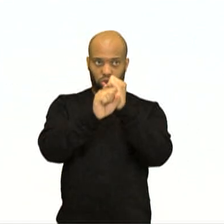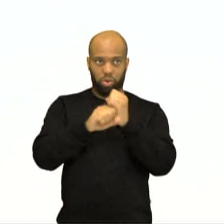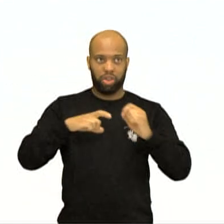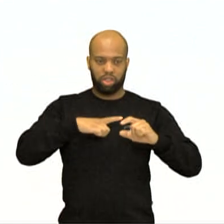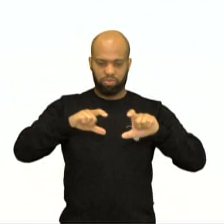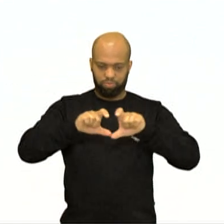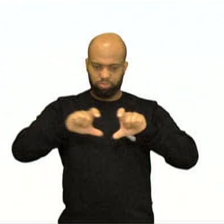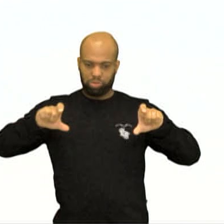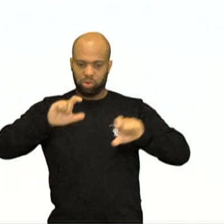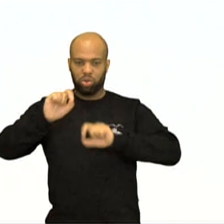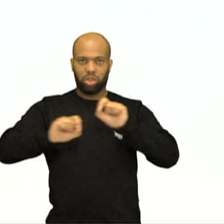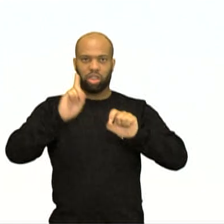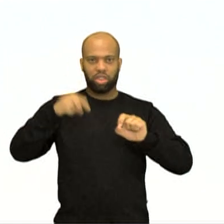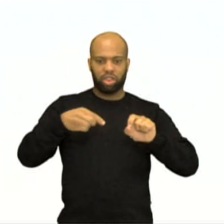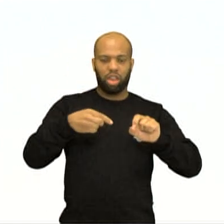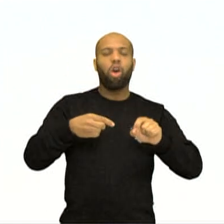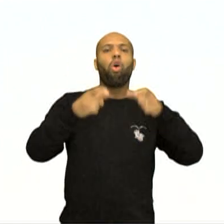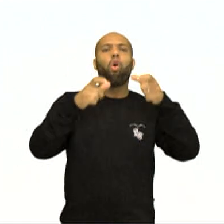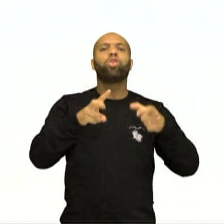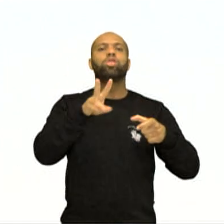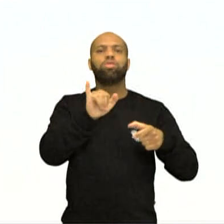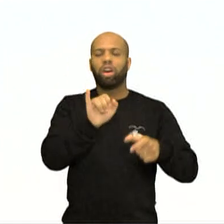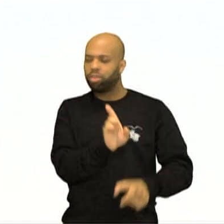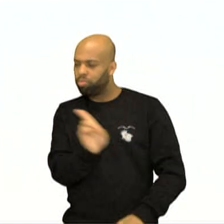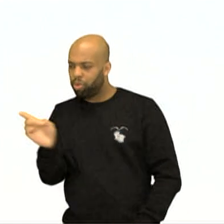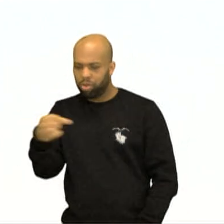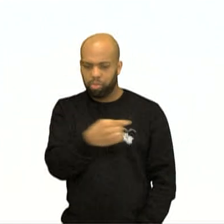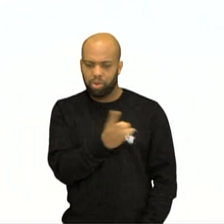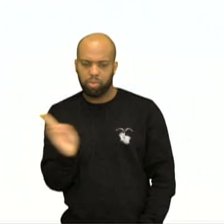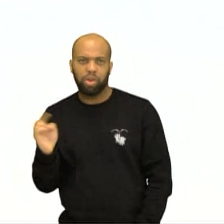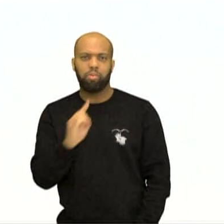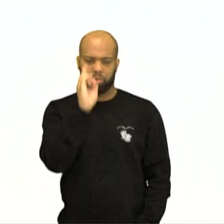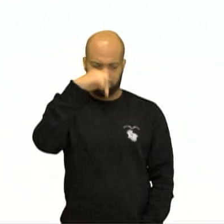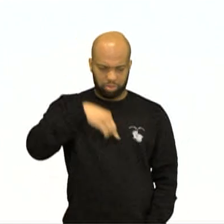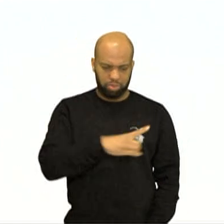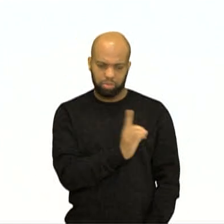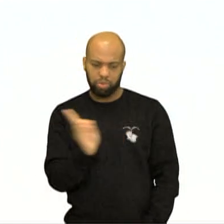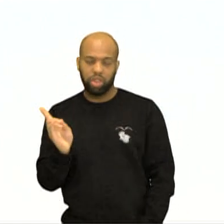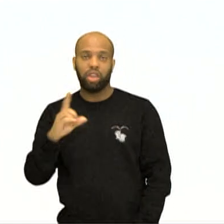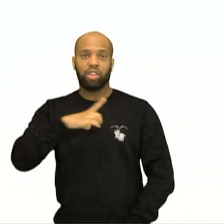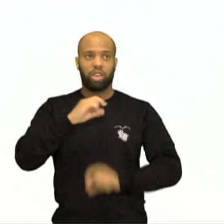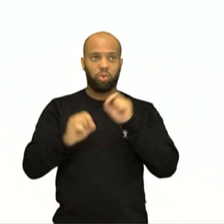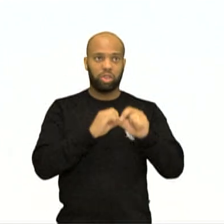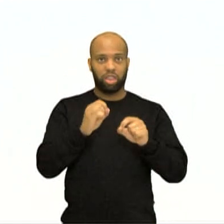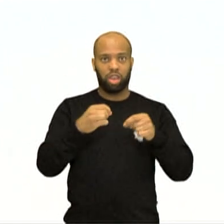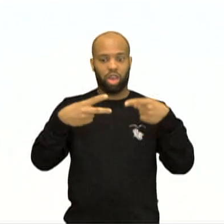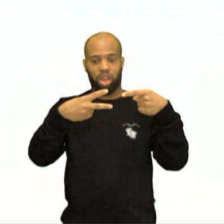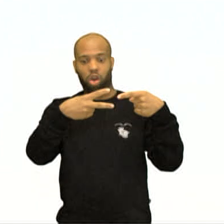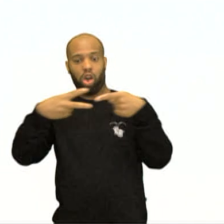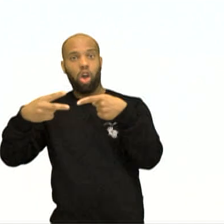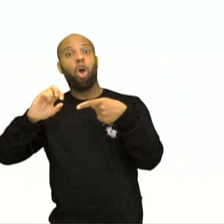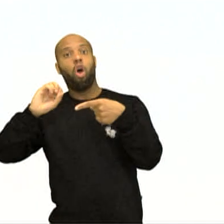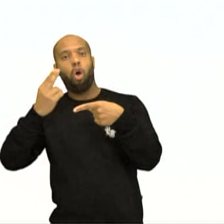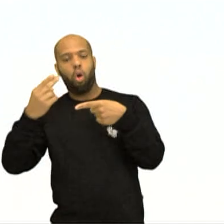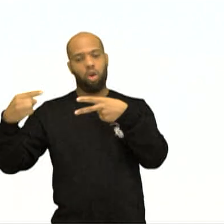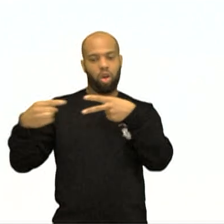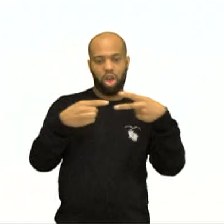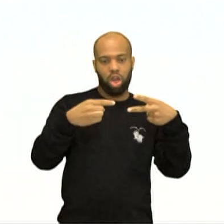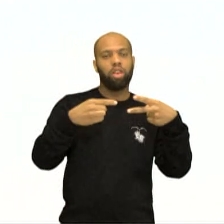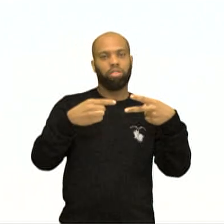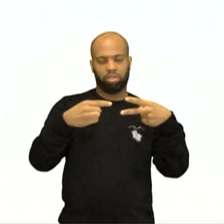da reta representa a direção e a seta que está em uma das extremidades representa